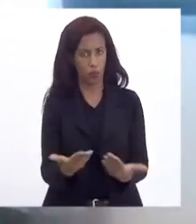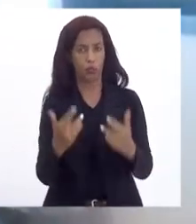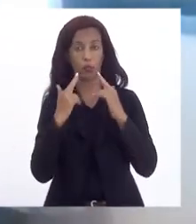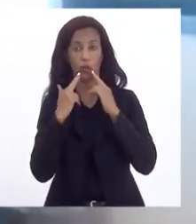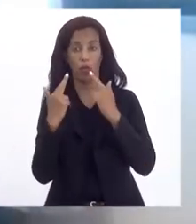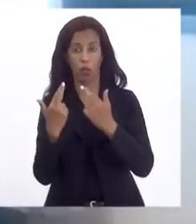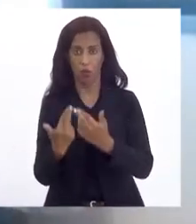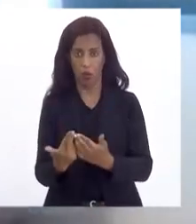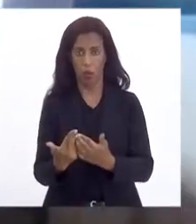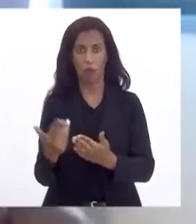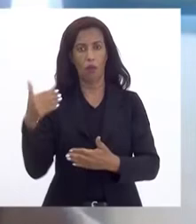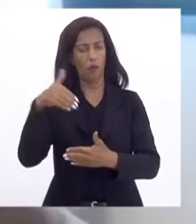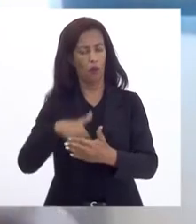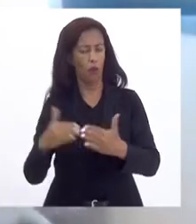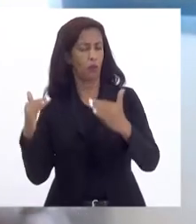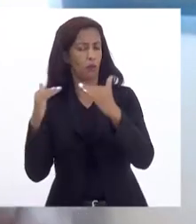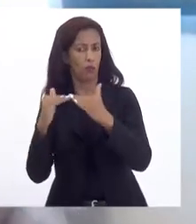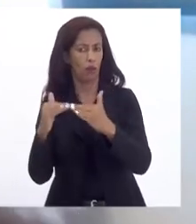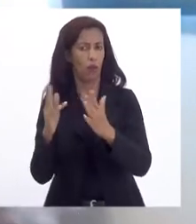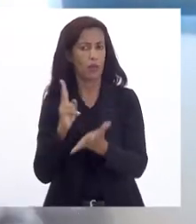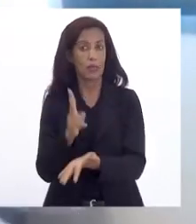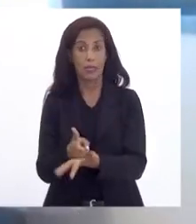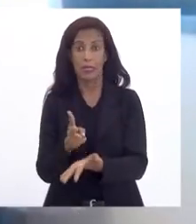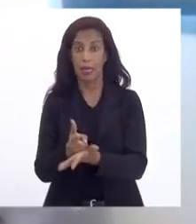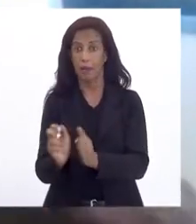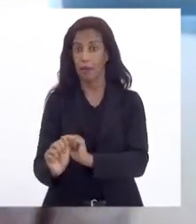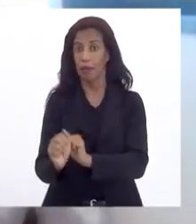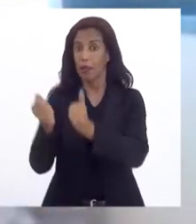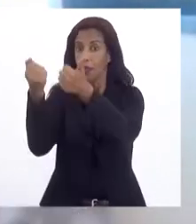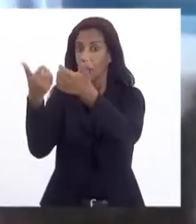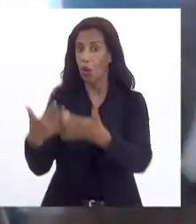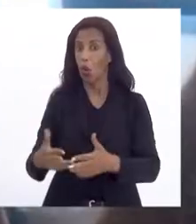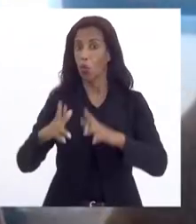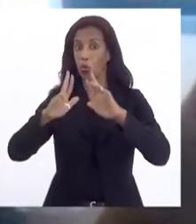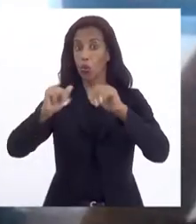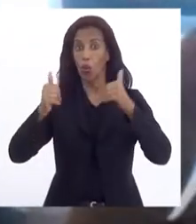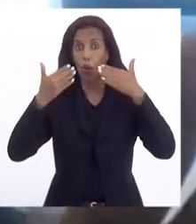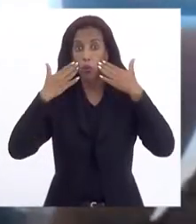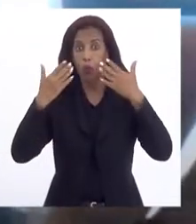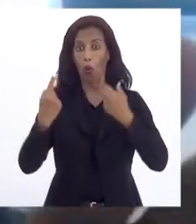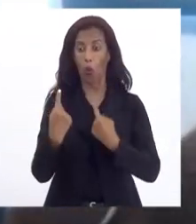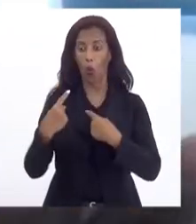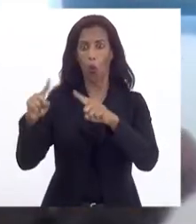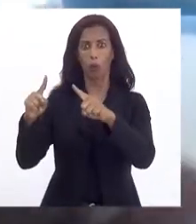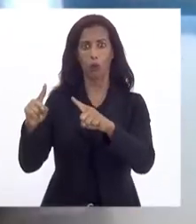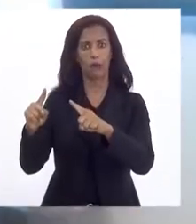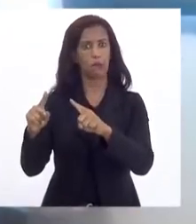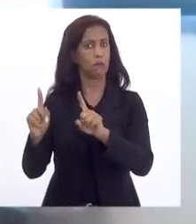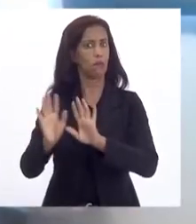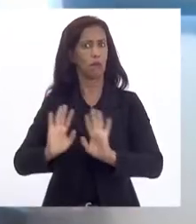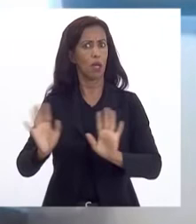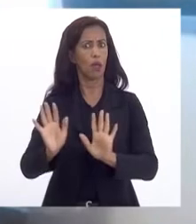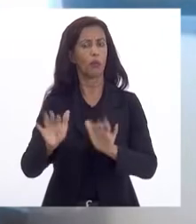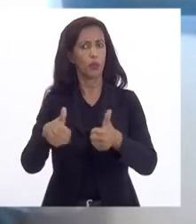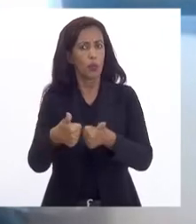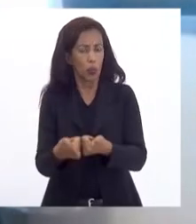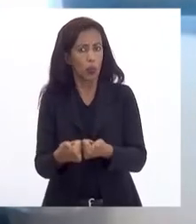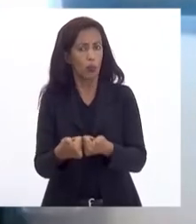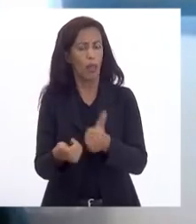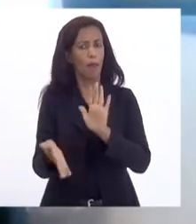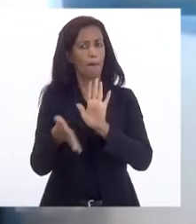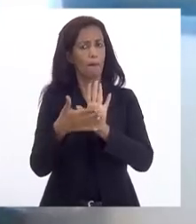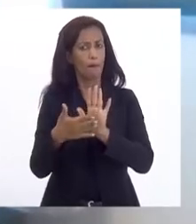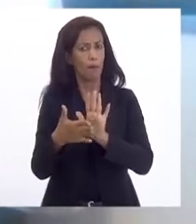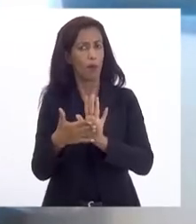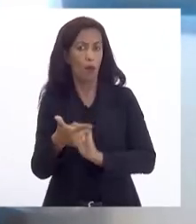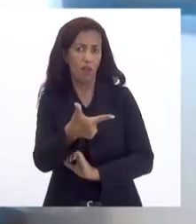meu voto é favorável, sempre foi, quero esclarecer que nunca me manifestei contra, né? Mas tudo bem, da data proposta,